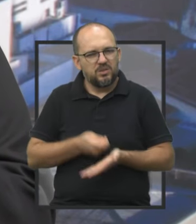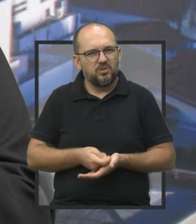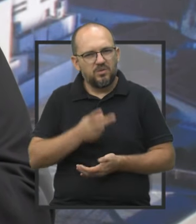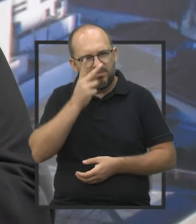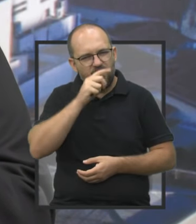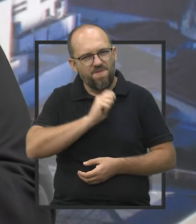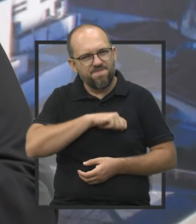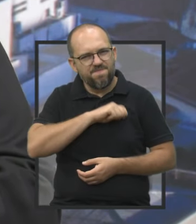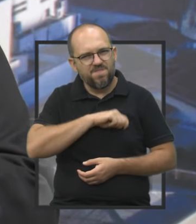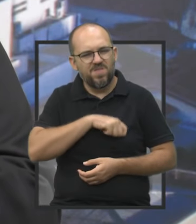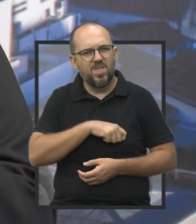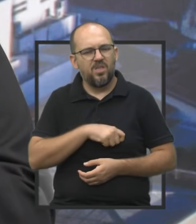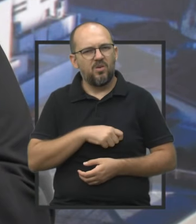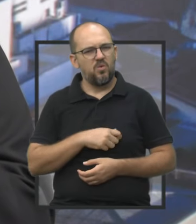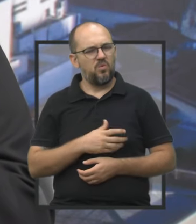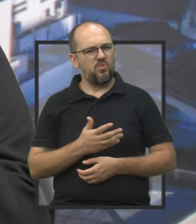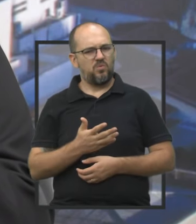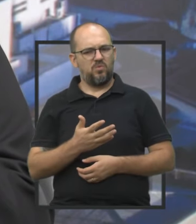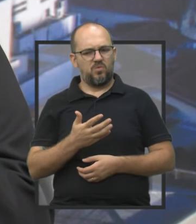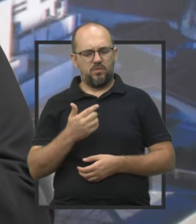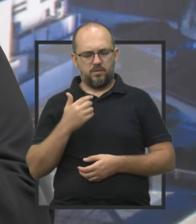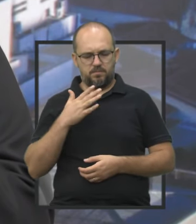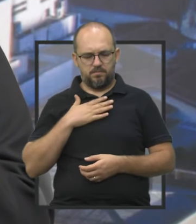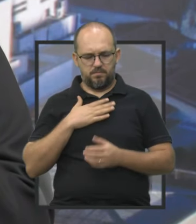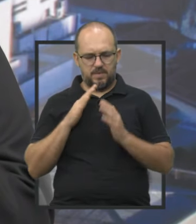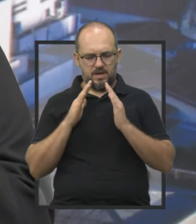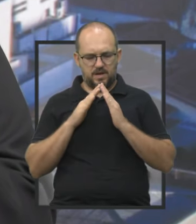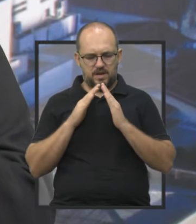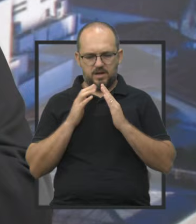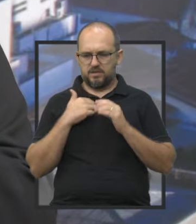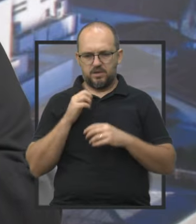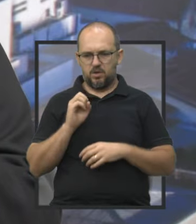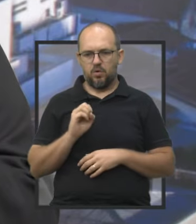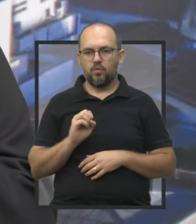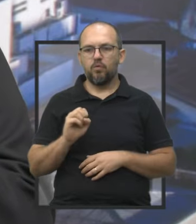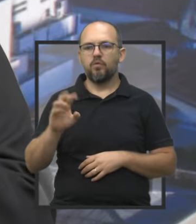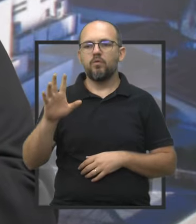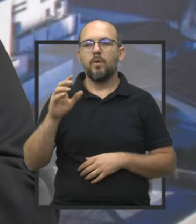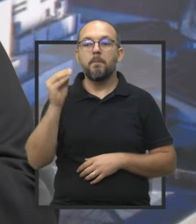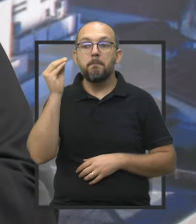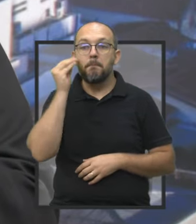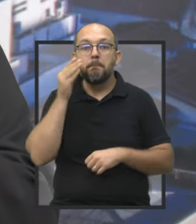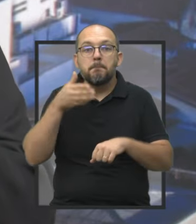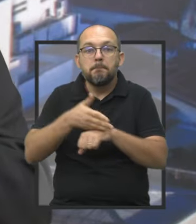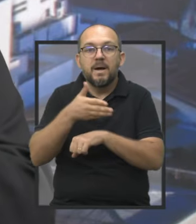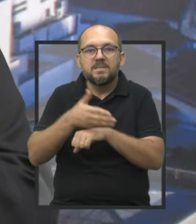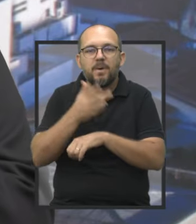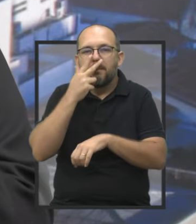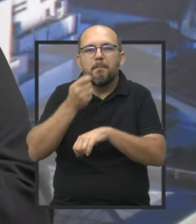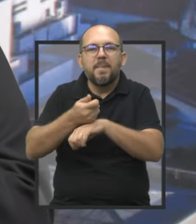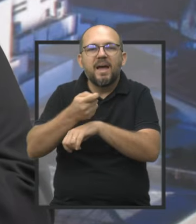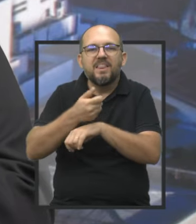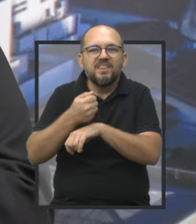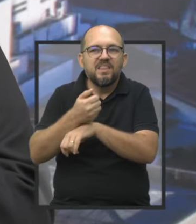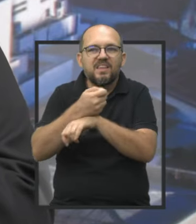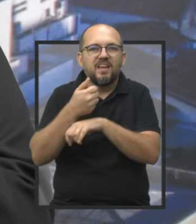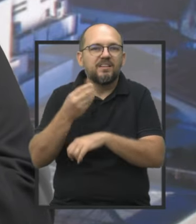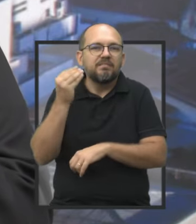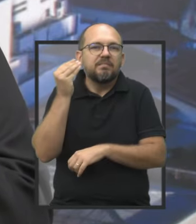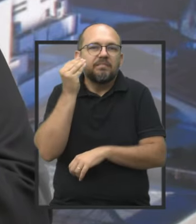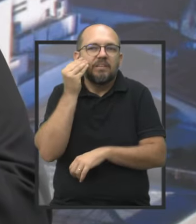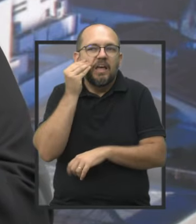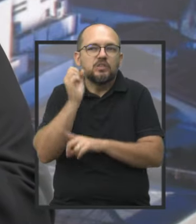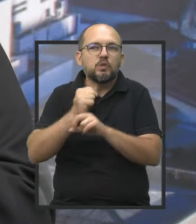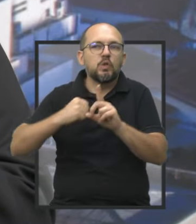não temos... Eu não saio da minha casa para participar de teste social, para pegadinha. Então,